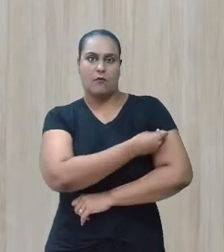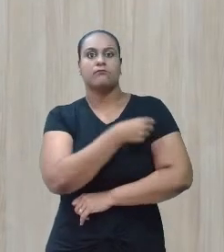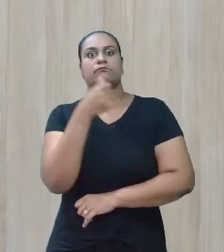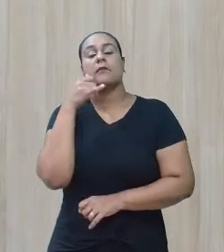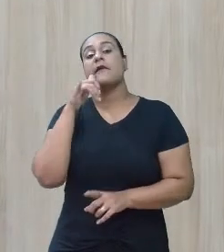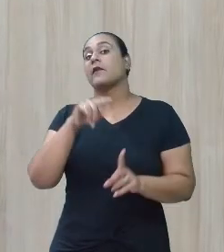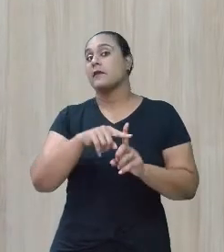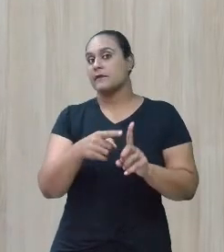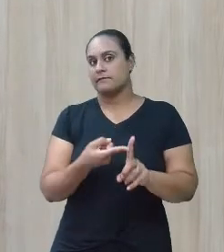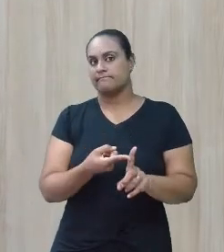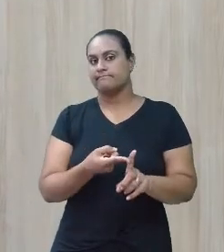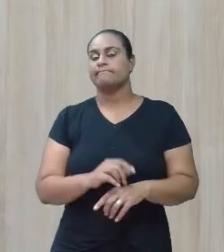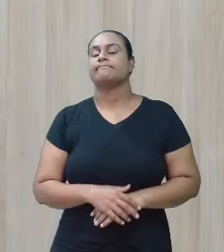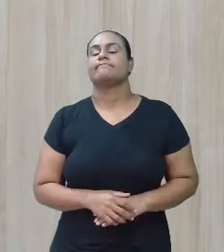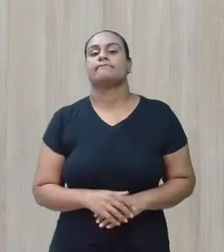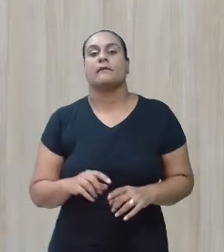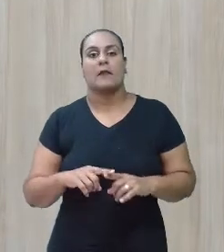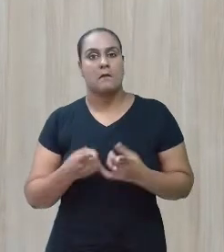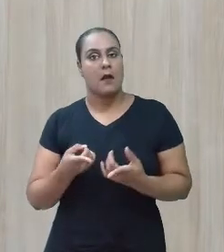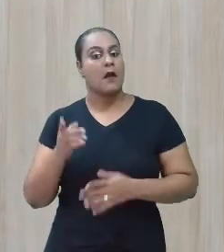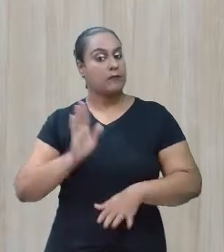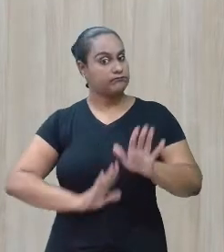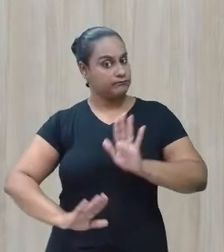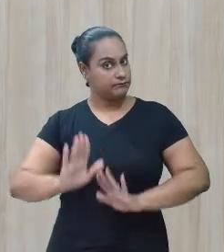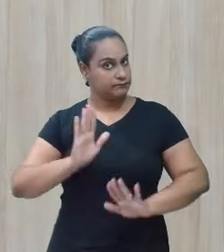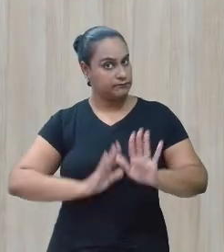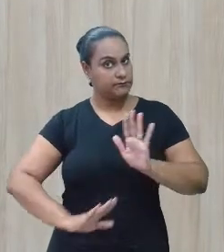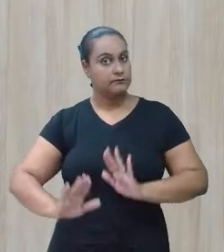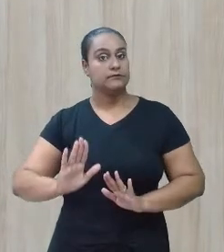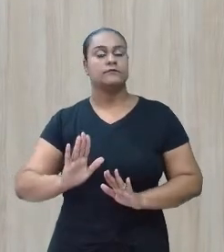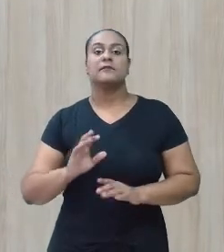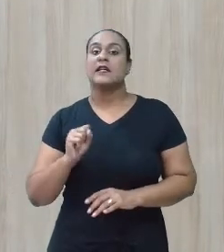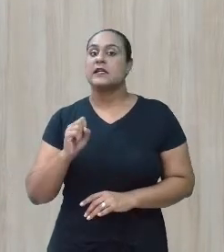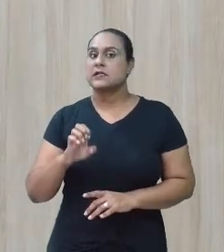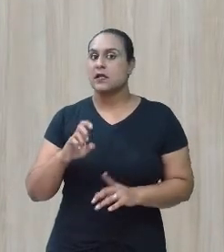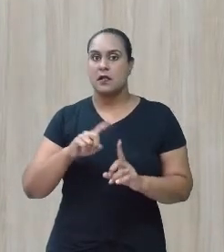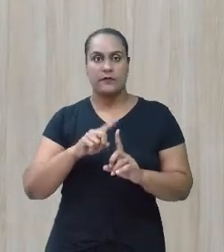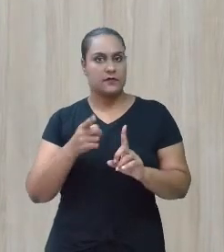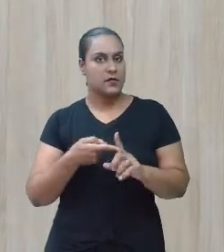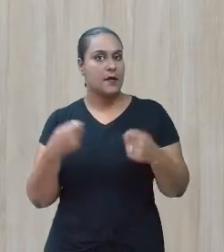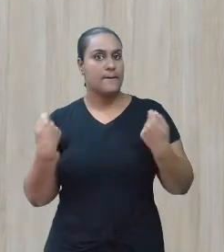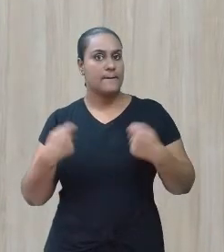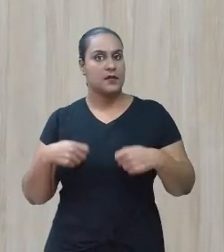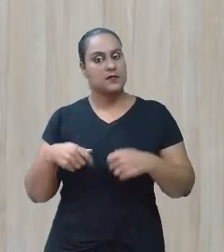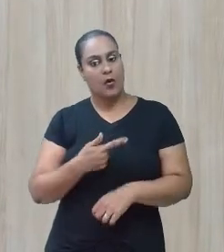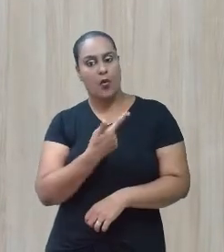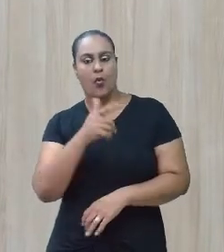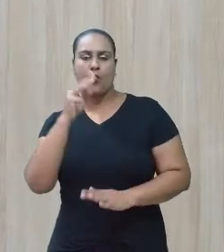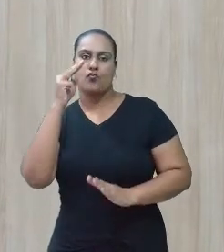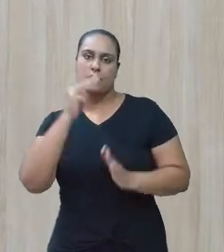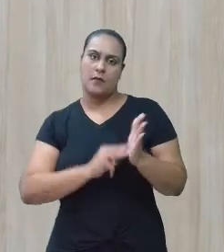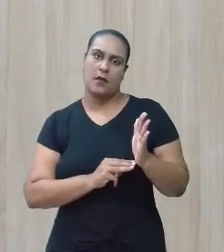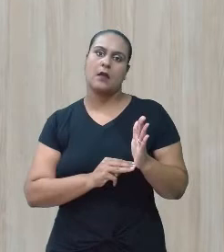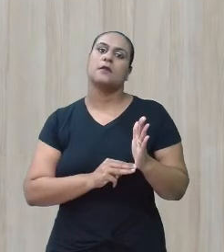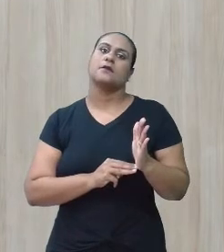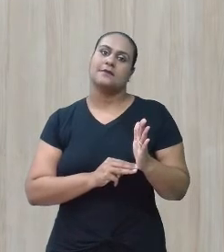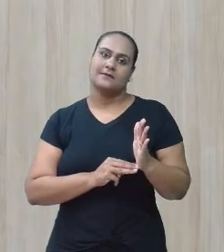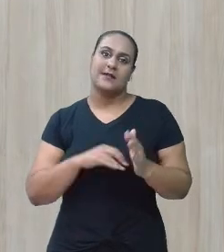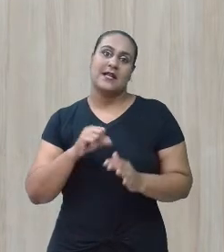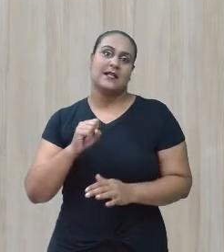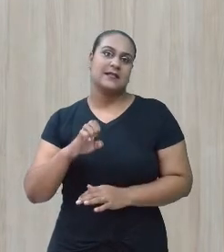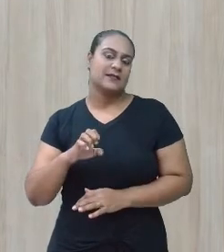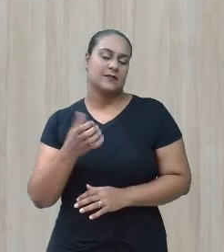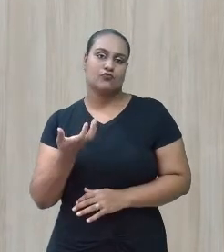anticoncepcional injetável. Mas é bom ter cuidado. Se não quiser engravidar mais, tem que usar outro método. Se não quiser mais usar um